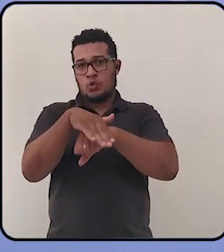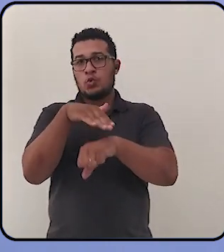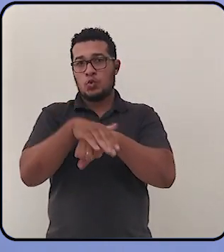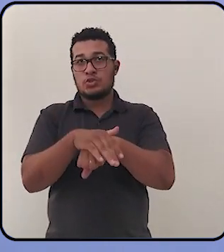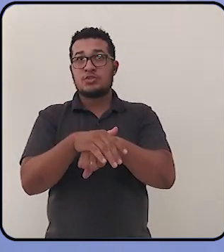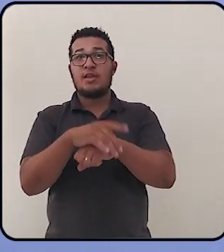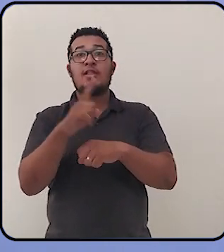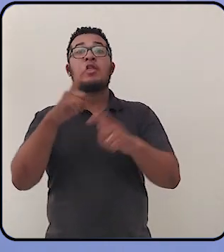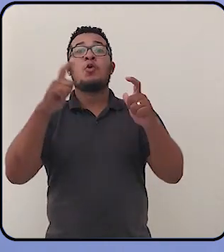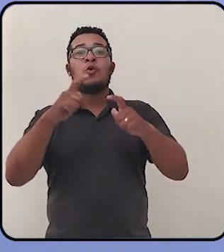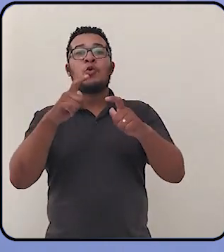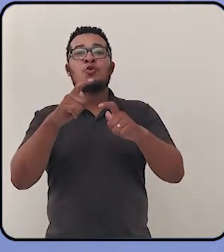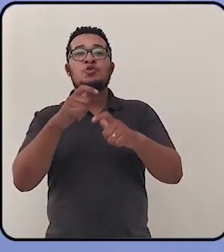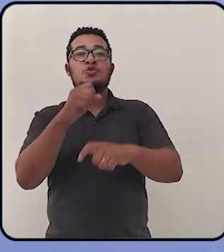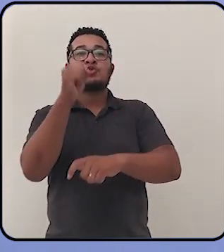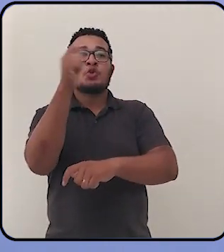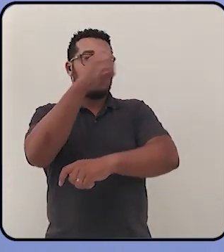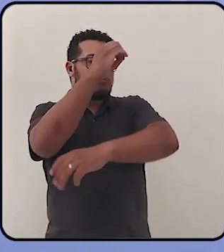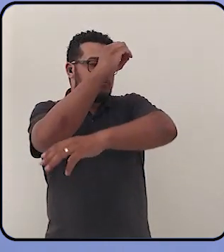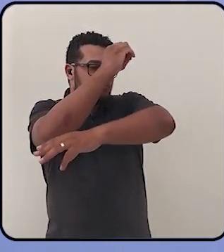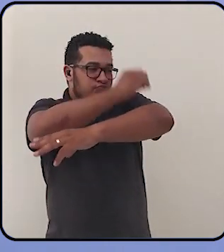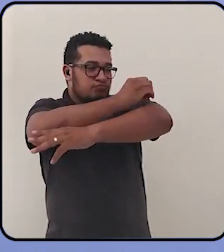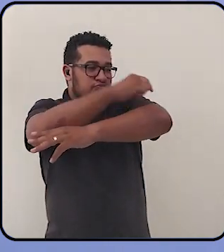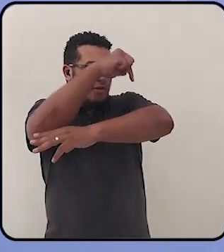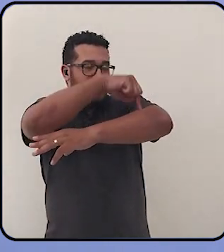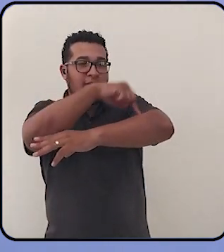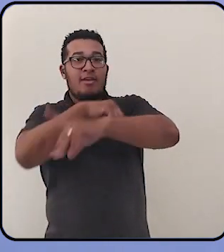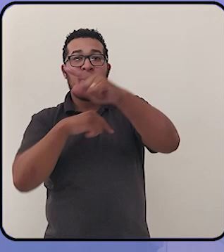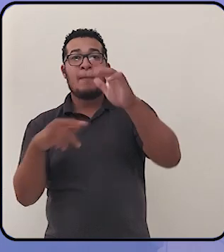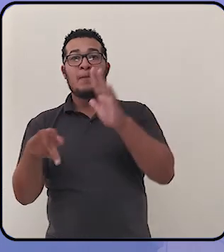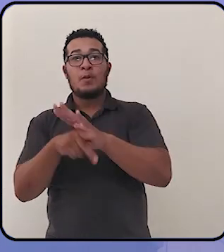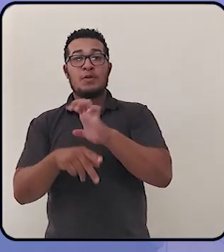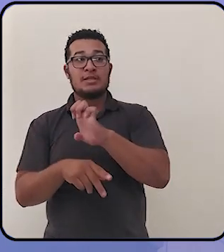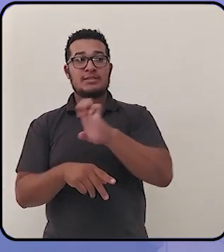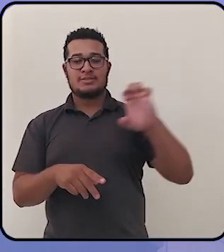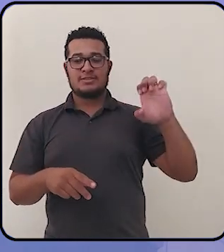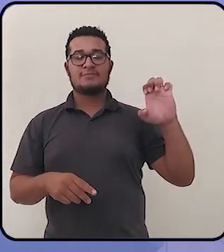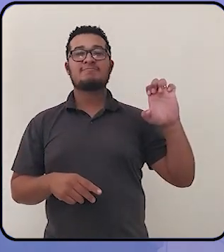se pondo, aonde você vai apontar o seu braço esquerdo.